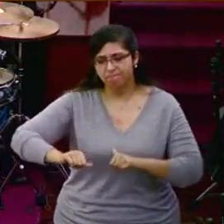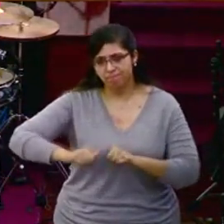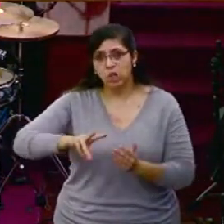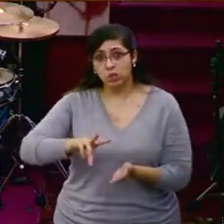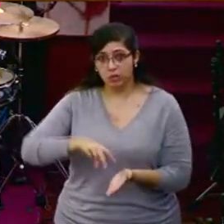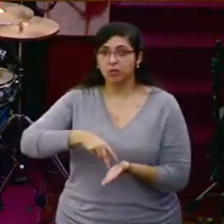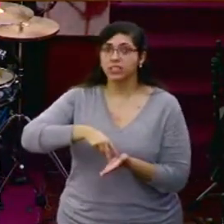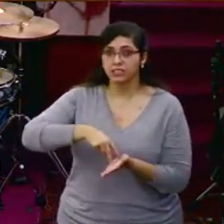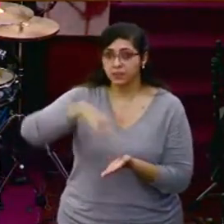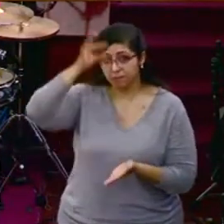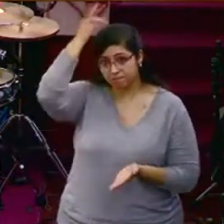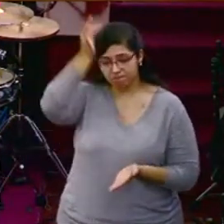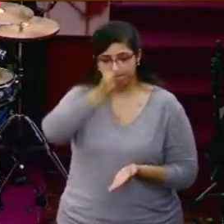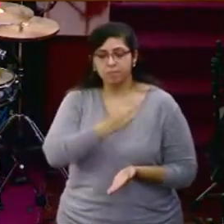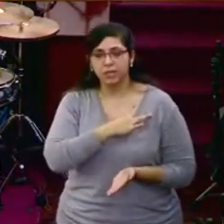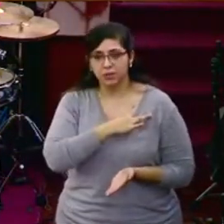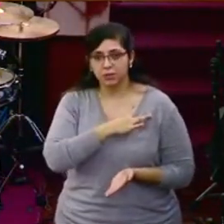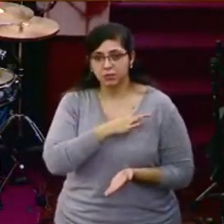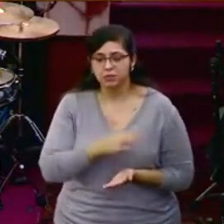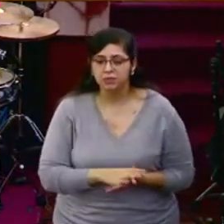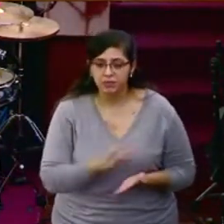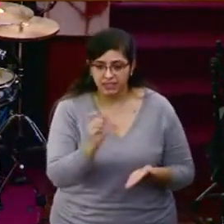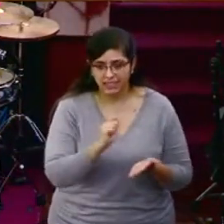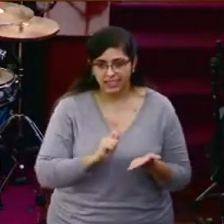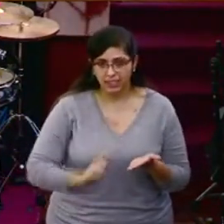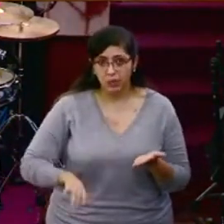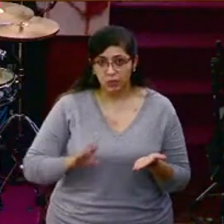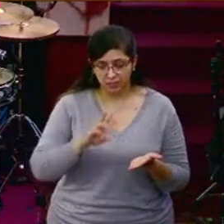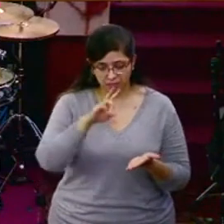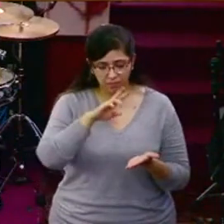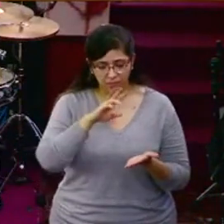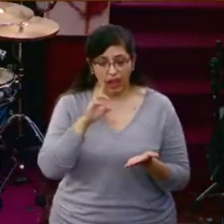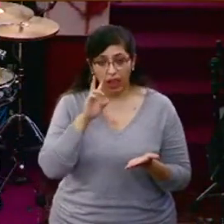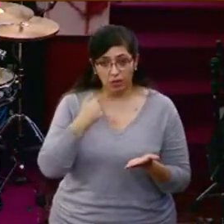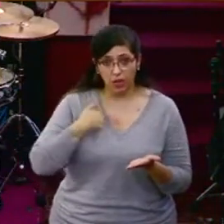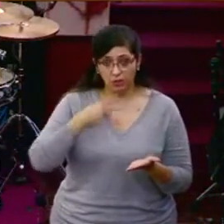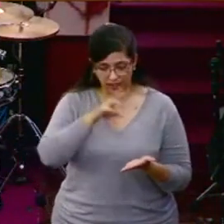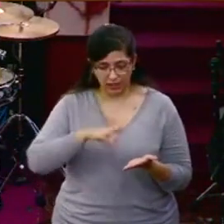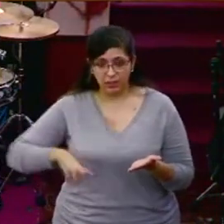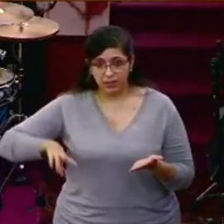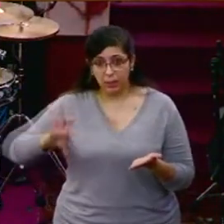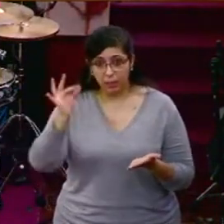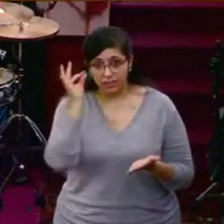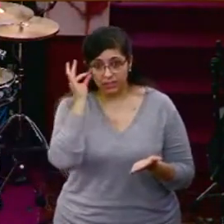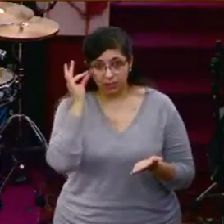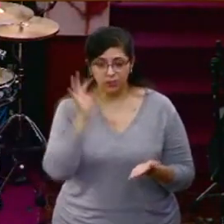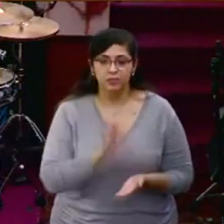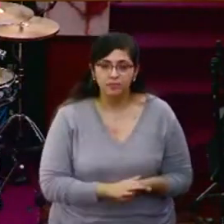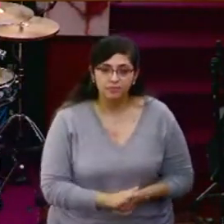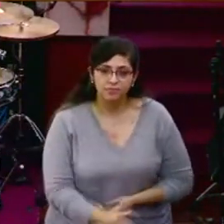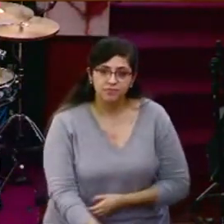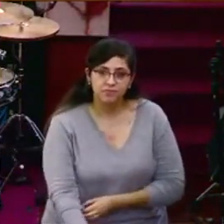capítulo 16 no versículo 13 está escrito assim pense comigo acompanhe essa leitura porque isso é muito importante